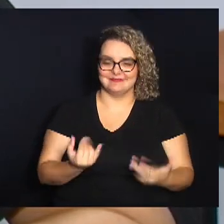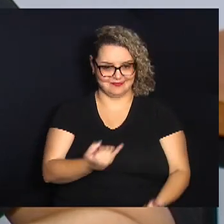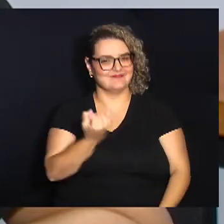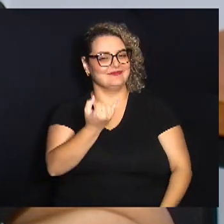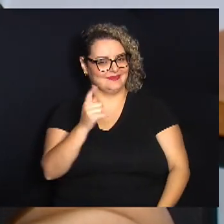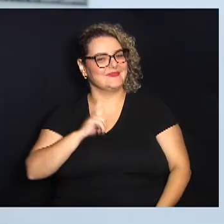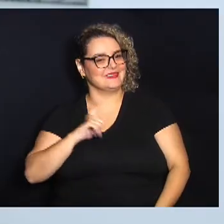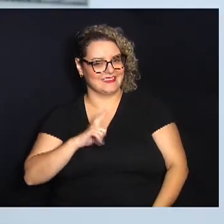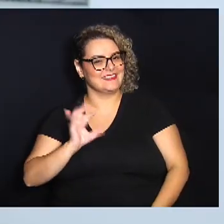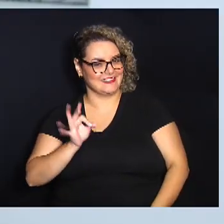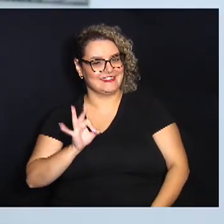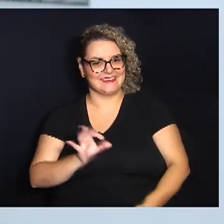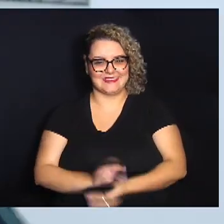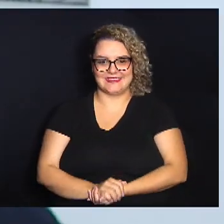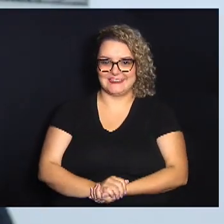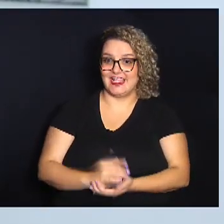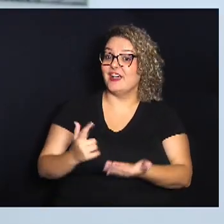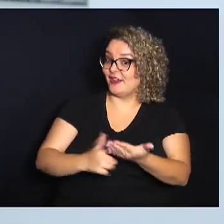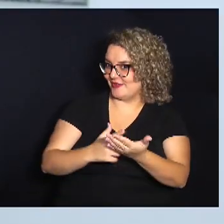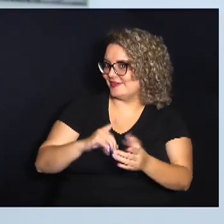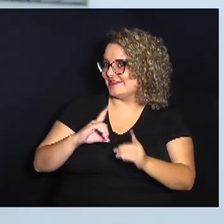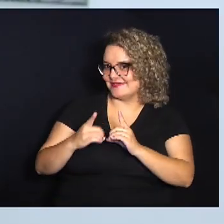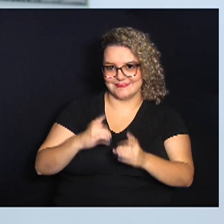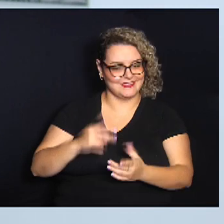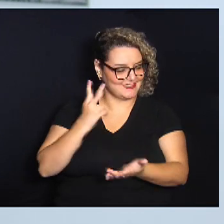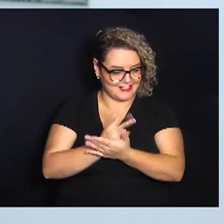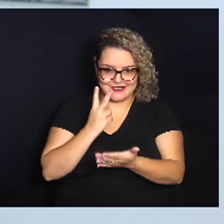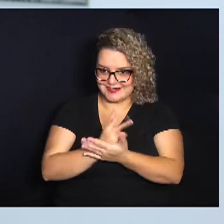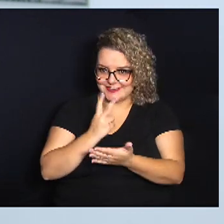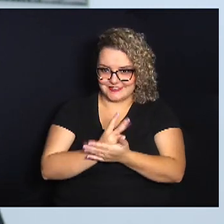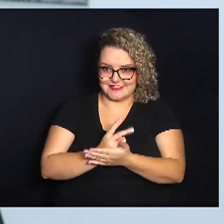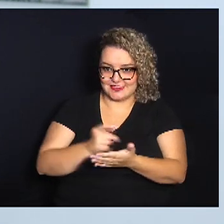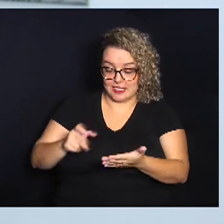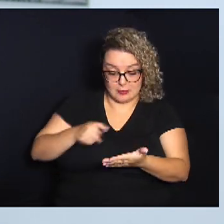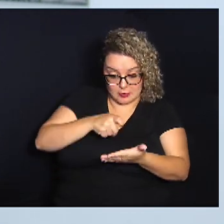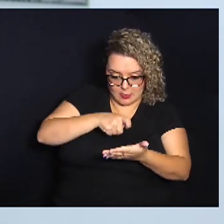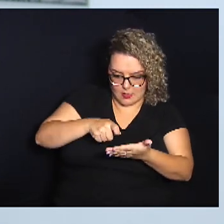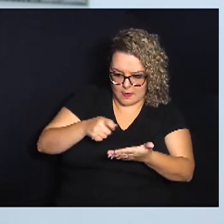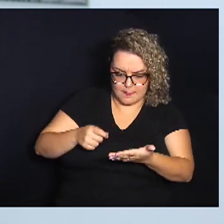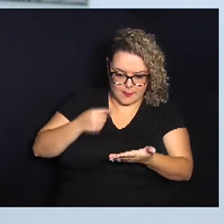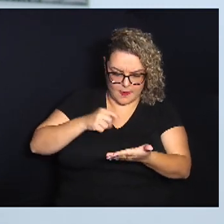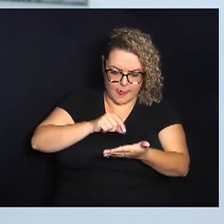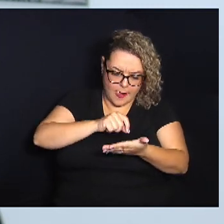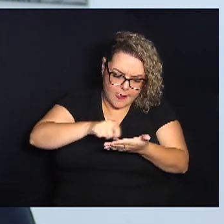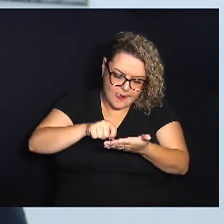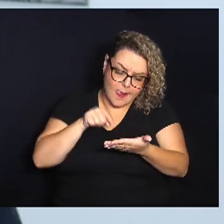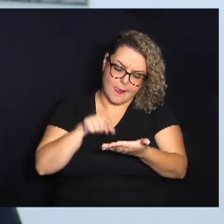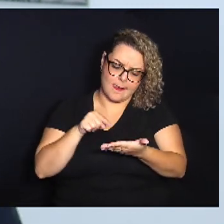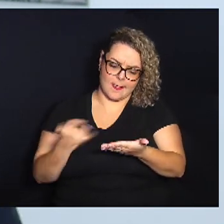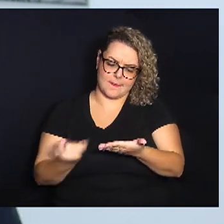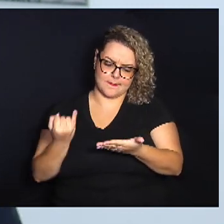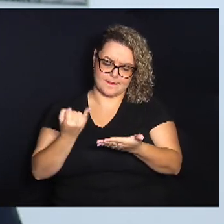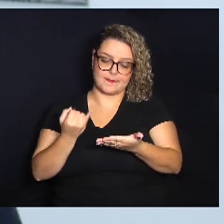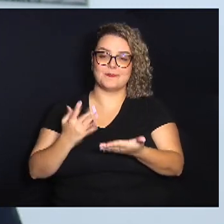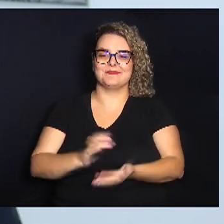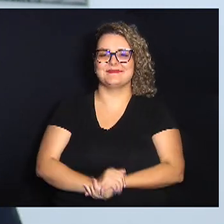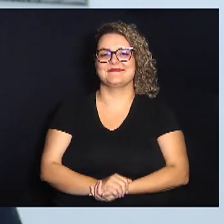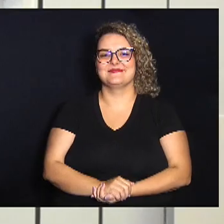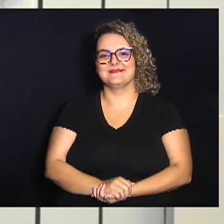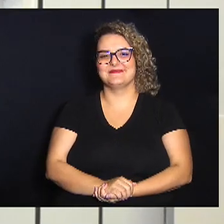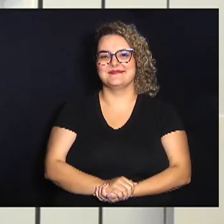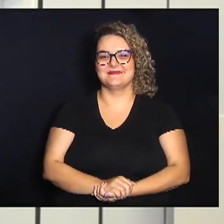sim, com toda certeza. O livro didático está lá toda hora e do lado um marca-texto. Qualquer coisa que eu vou lá, eu grifo e falo, isso aqui é importante.